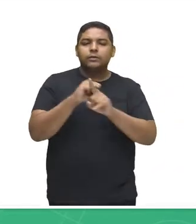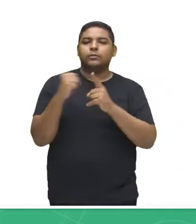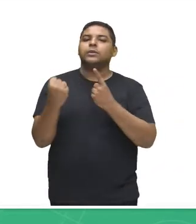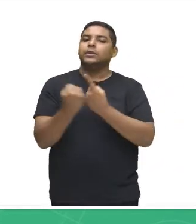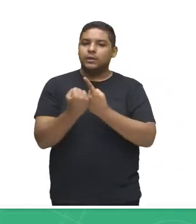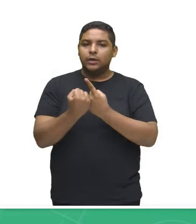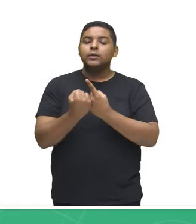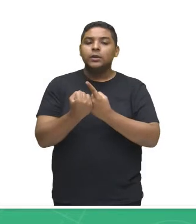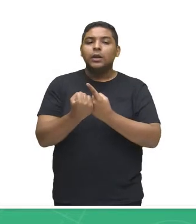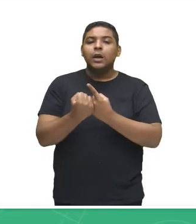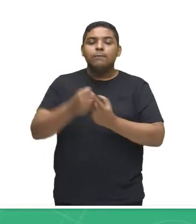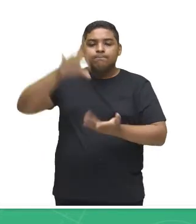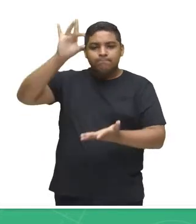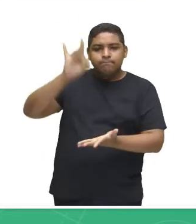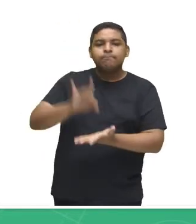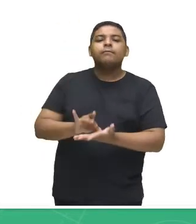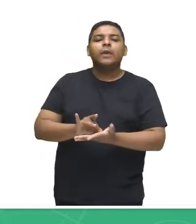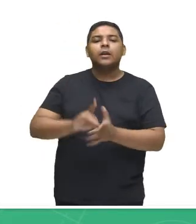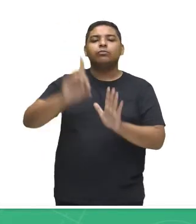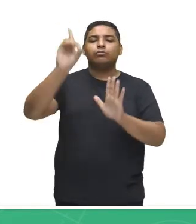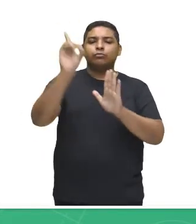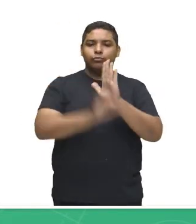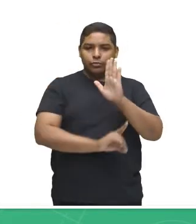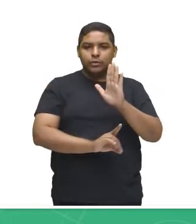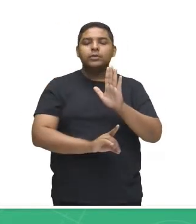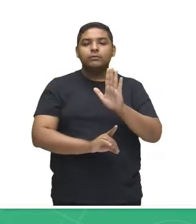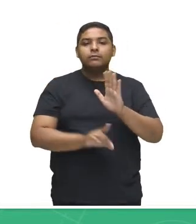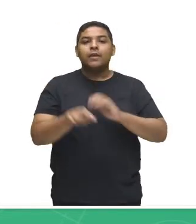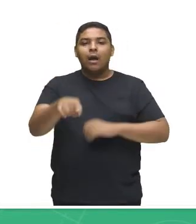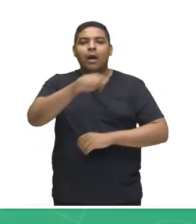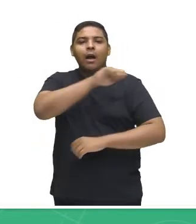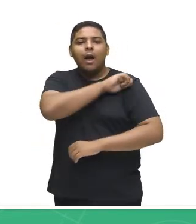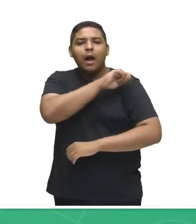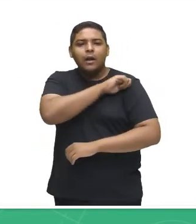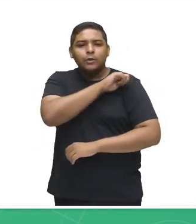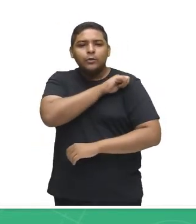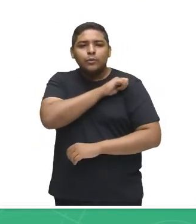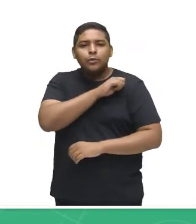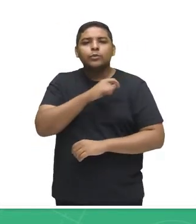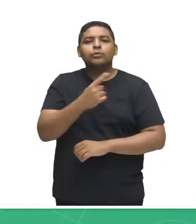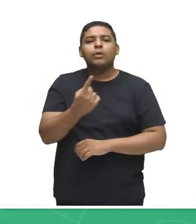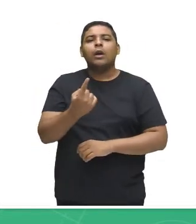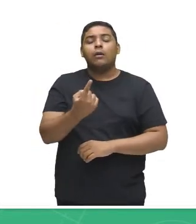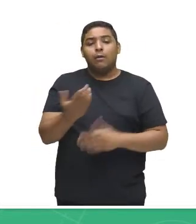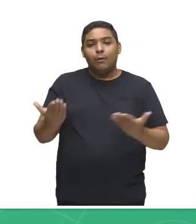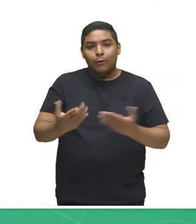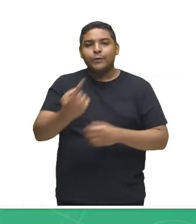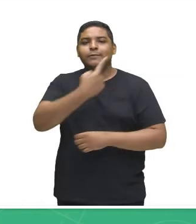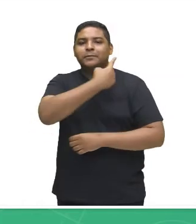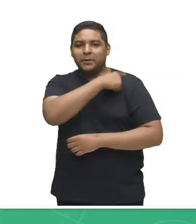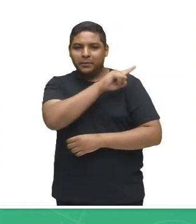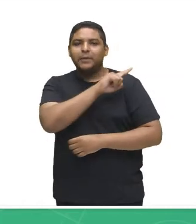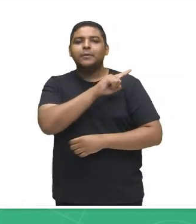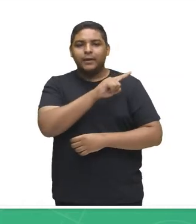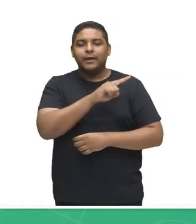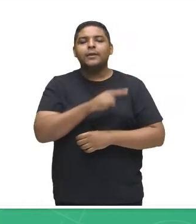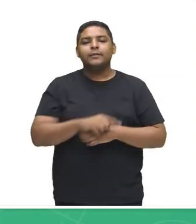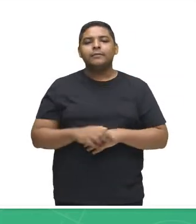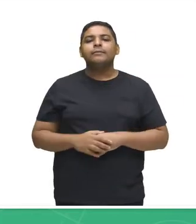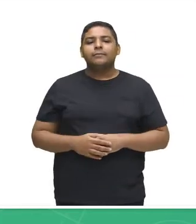mais fiel à origem do direito. Então, para os nossos alunos aí, que hoje estão no primeiro ano, né, do ensino médio